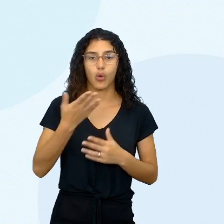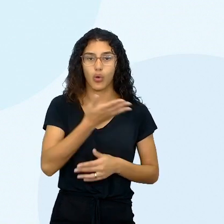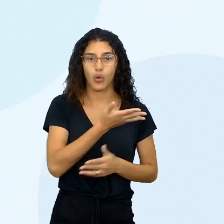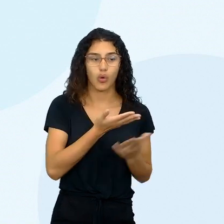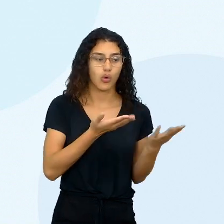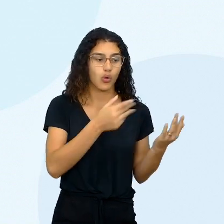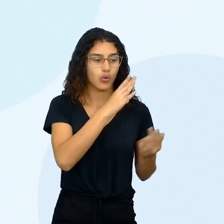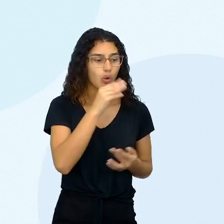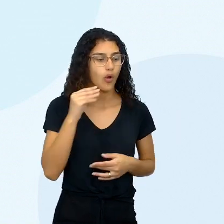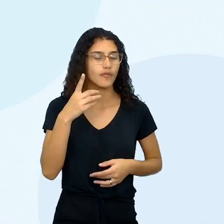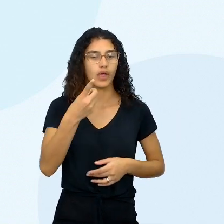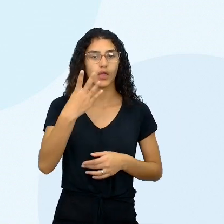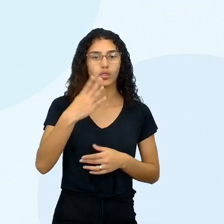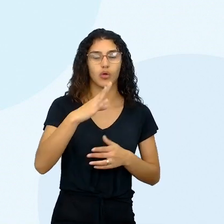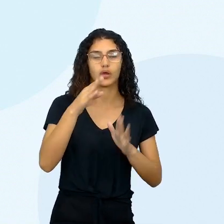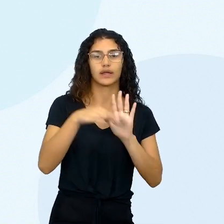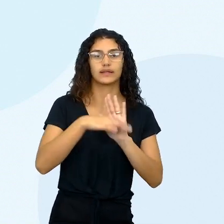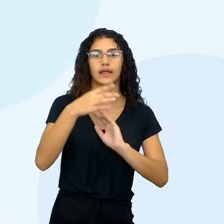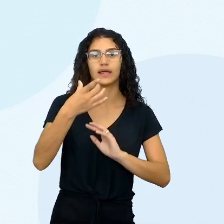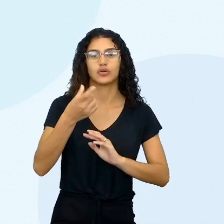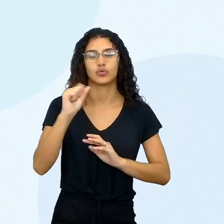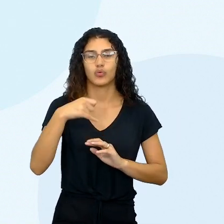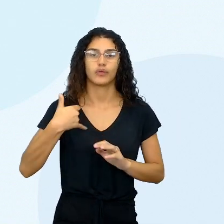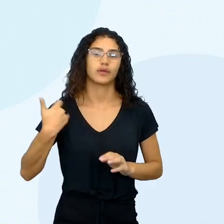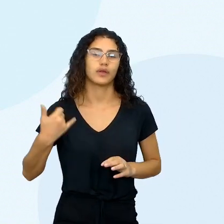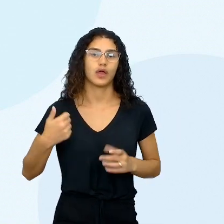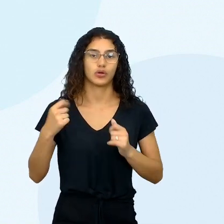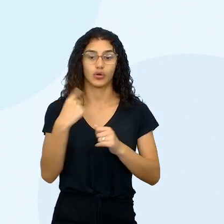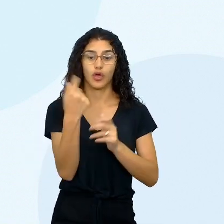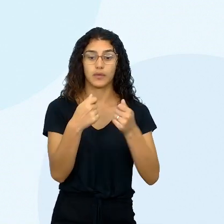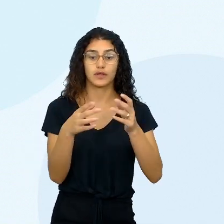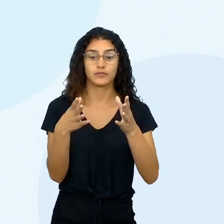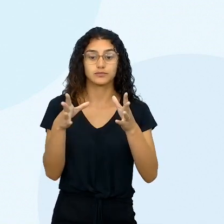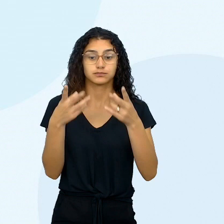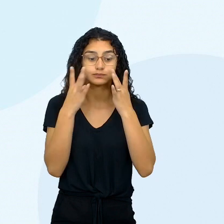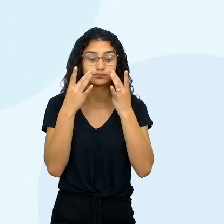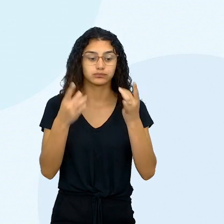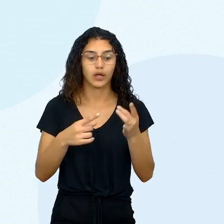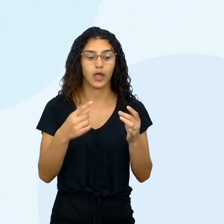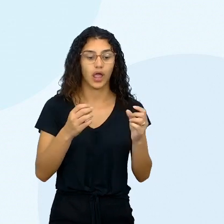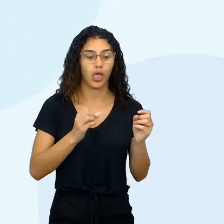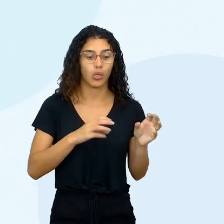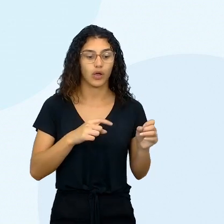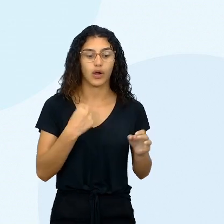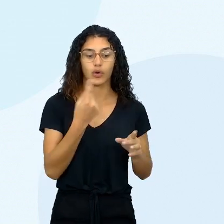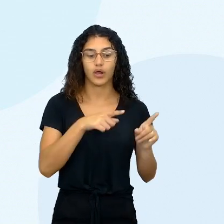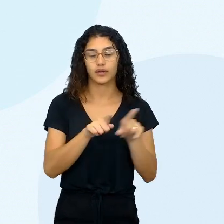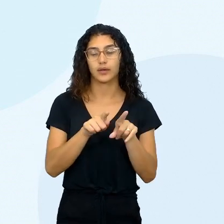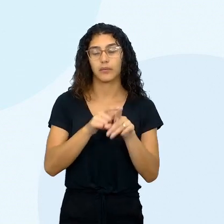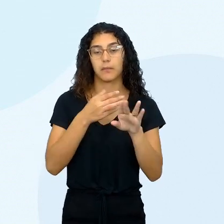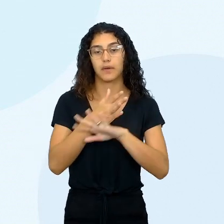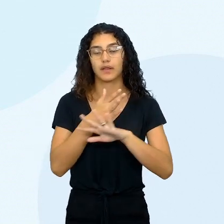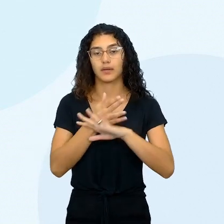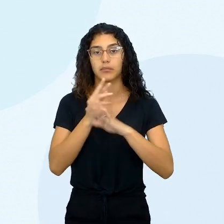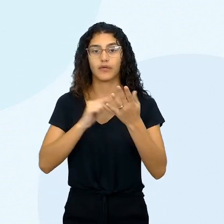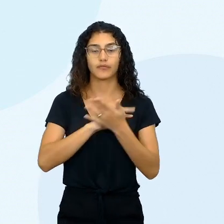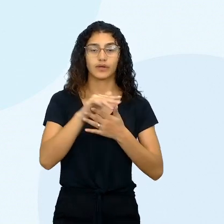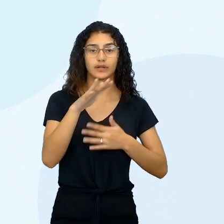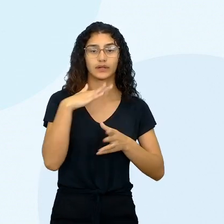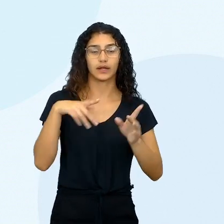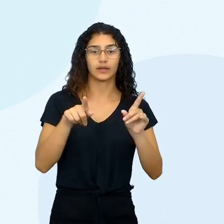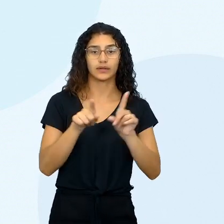né? E que a gente tem que ficar atento, né? Porque a educação, nós educadores, claro, em parceria com muitas outras